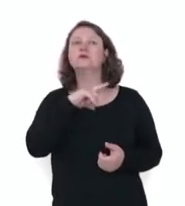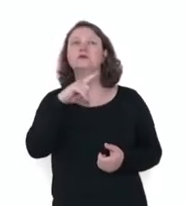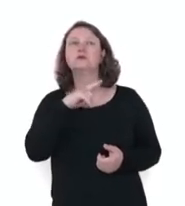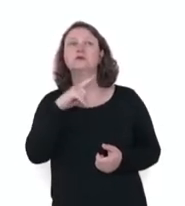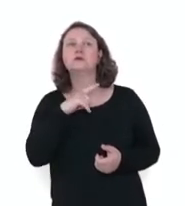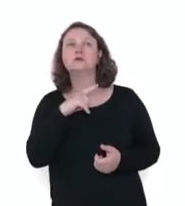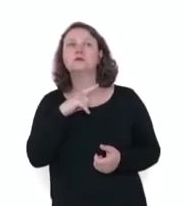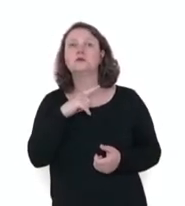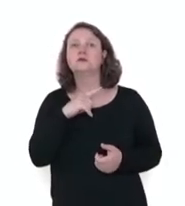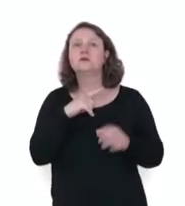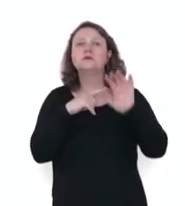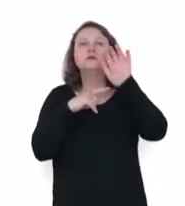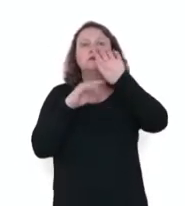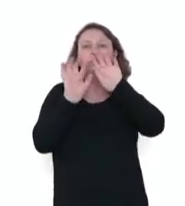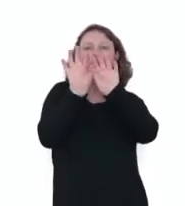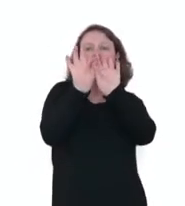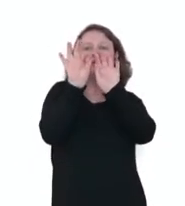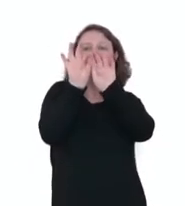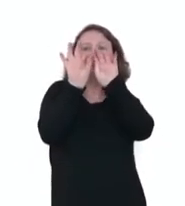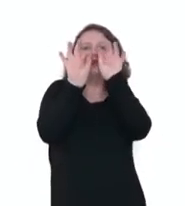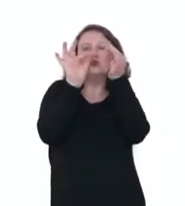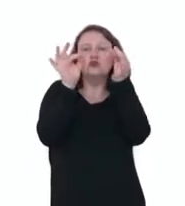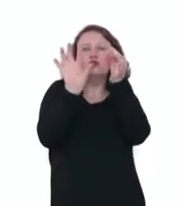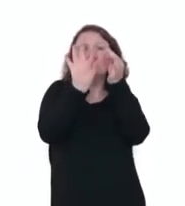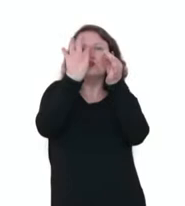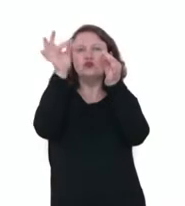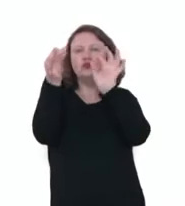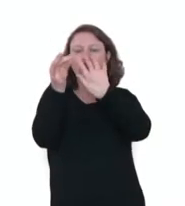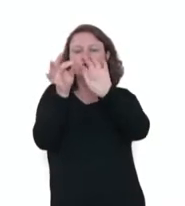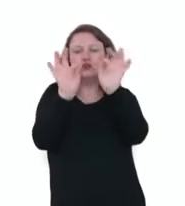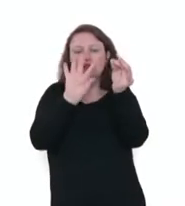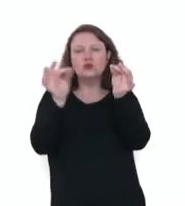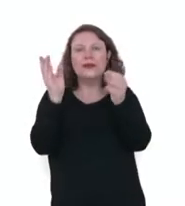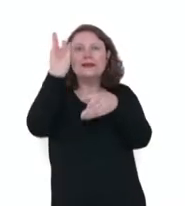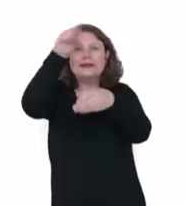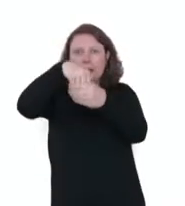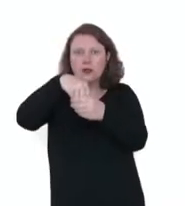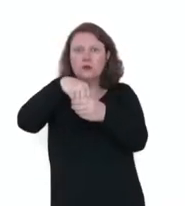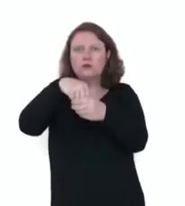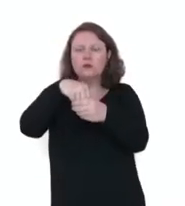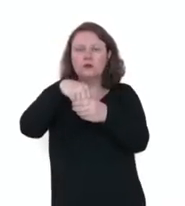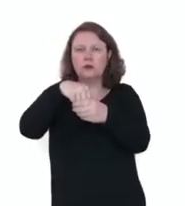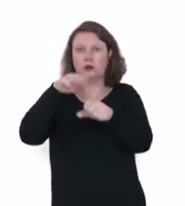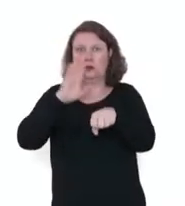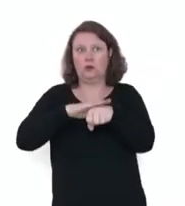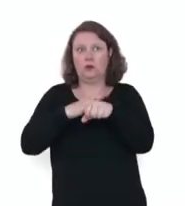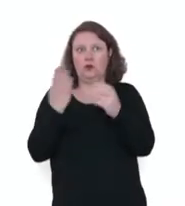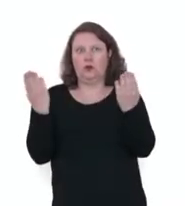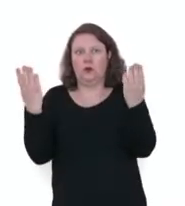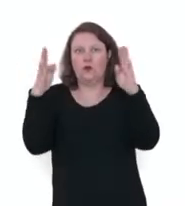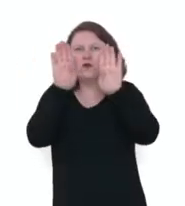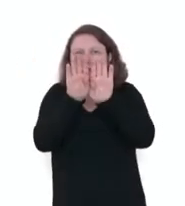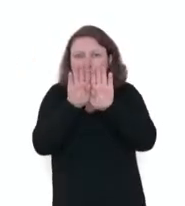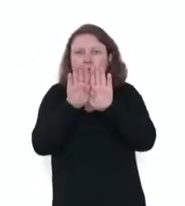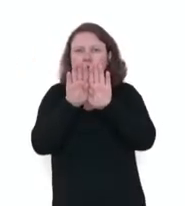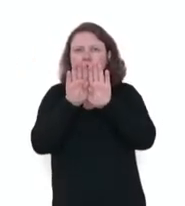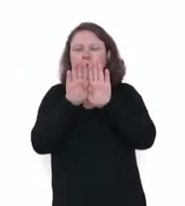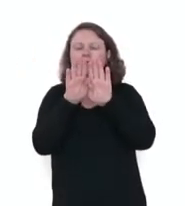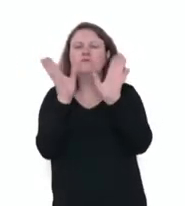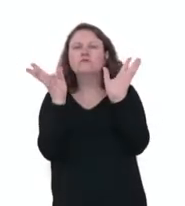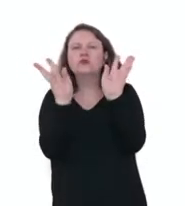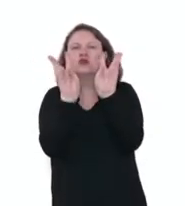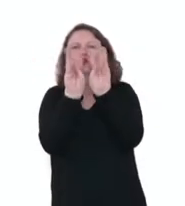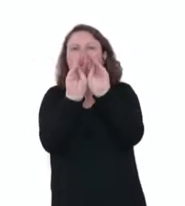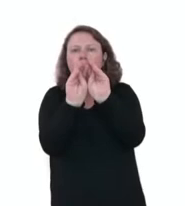suas partes reprodutoras no interior das pétalas, que estão fechadinhas ali essas pétalas. E se